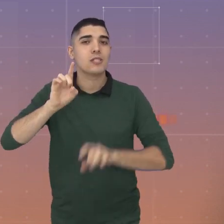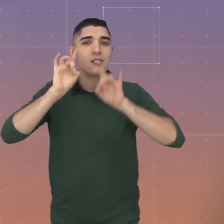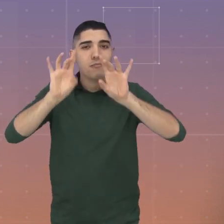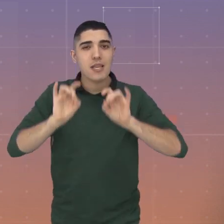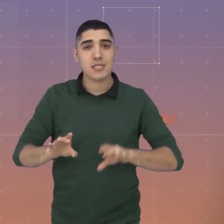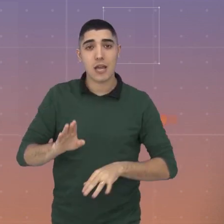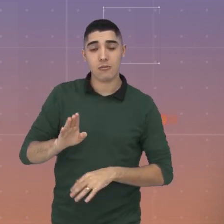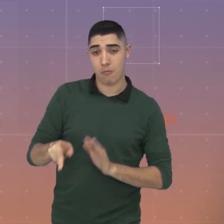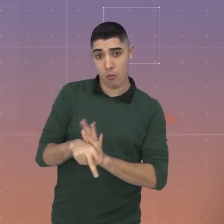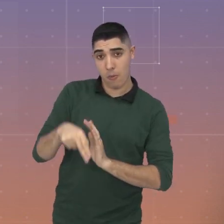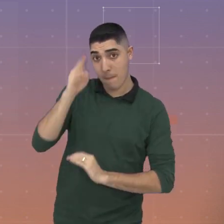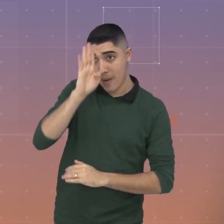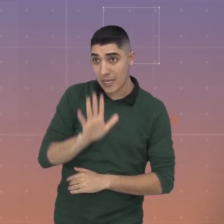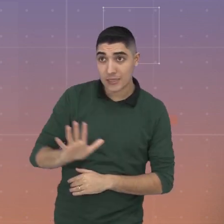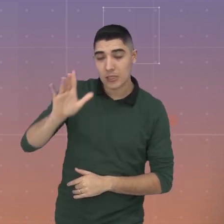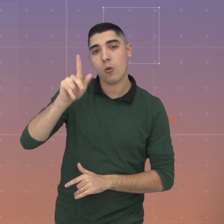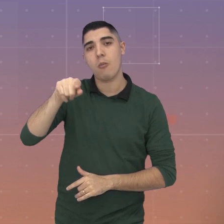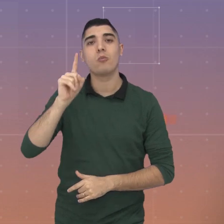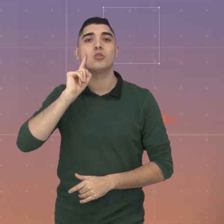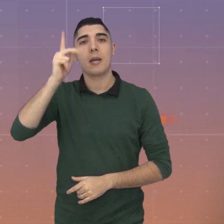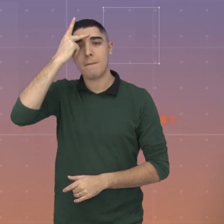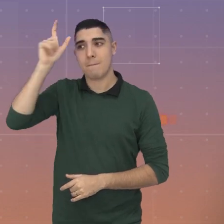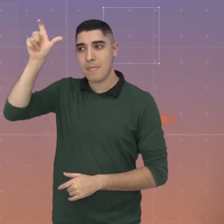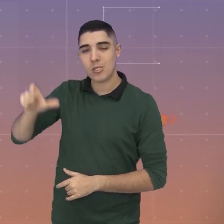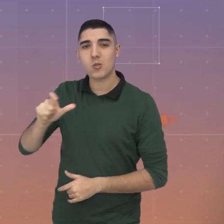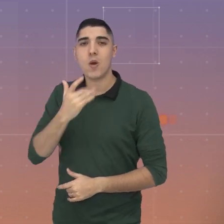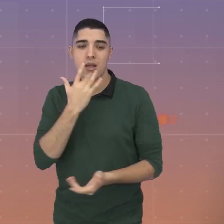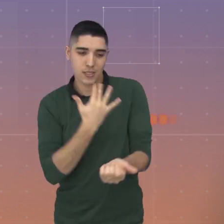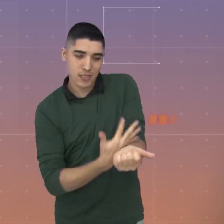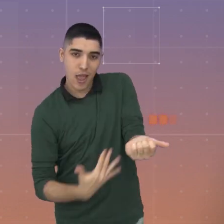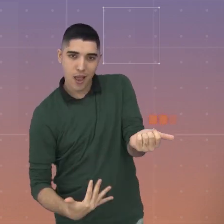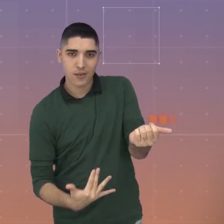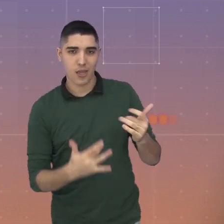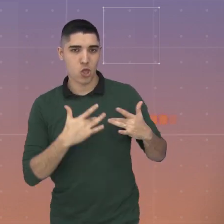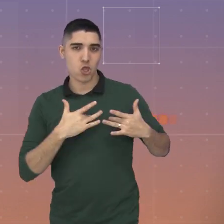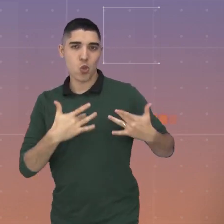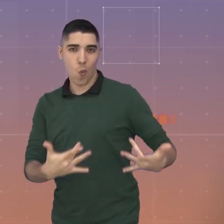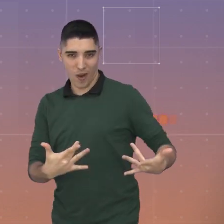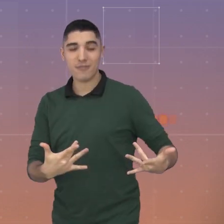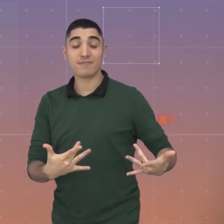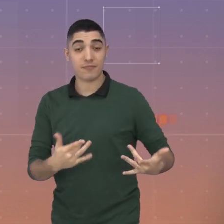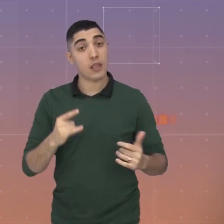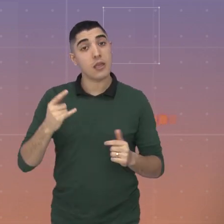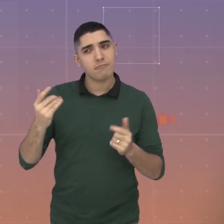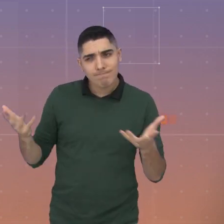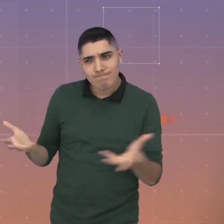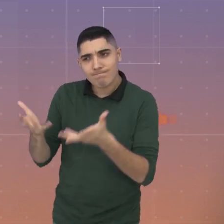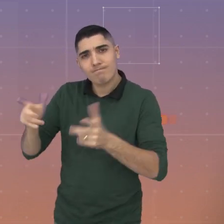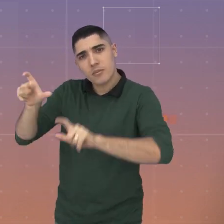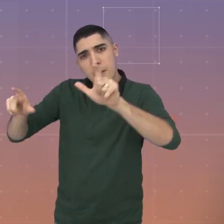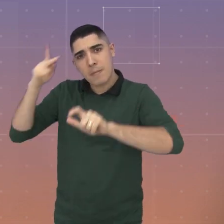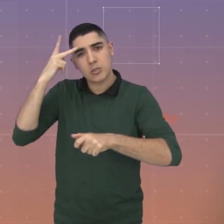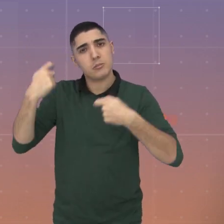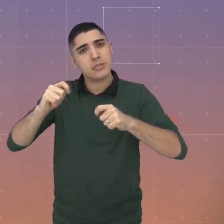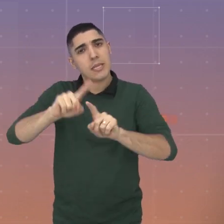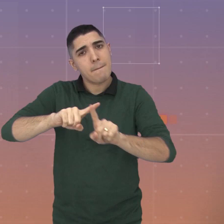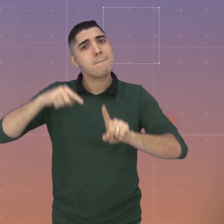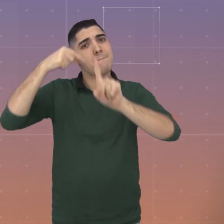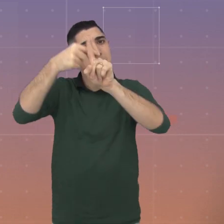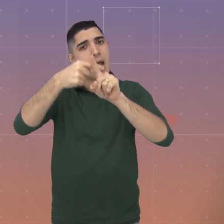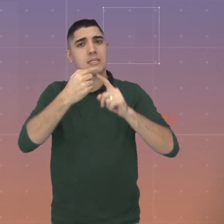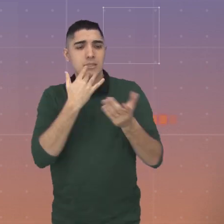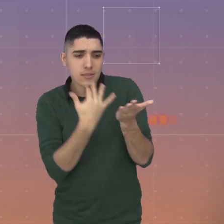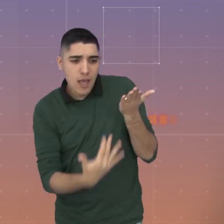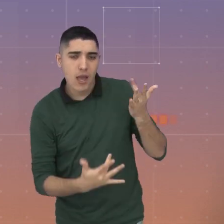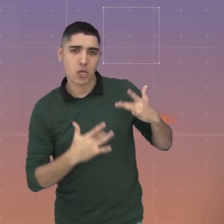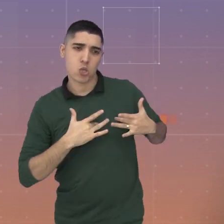é celebrado o Dia Nacional do Doador de Sangue. A data é uma forma de incentivar que mais pessoas se tornem